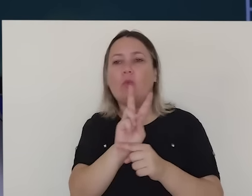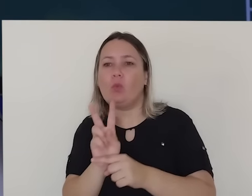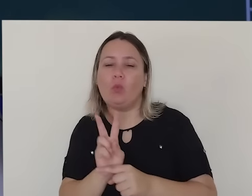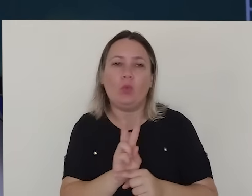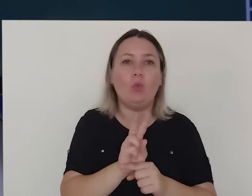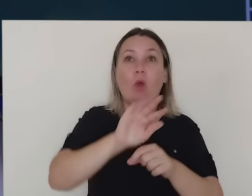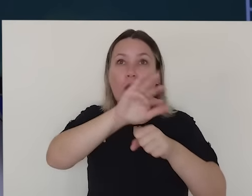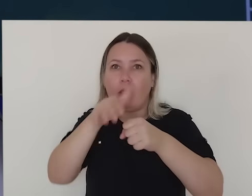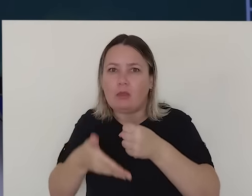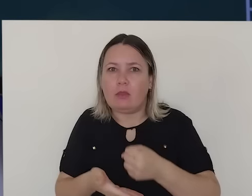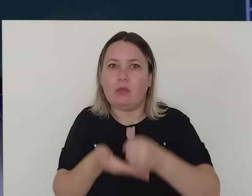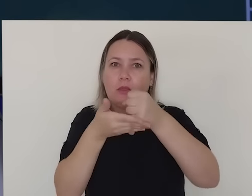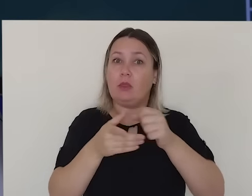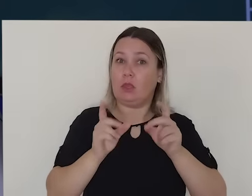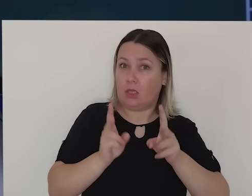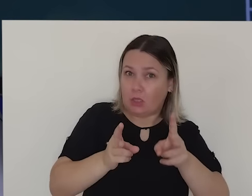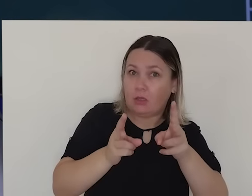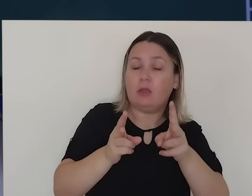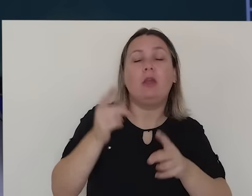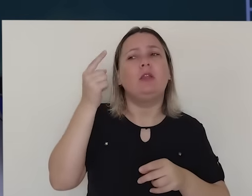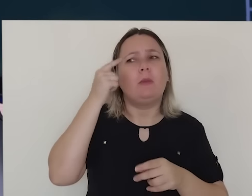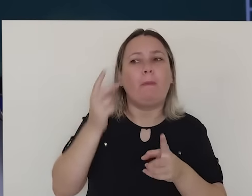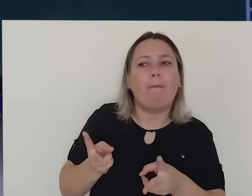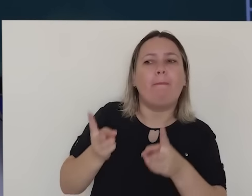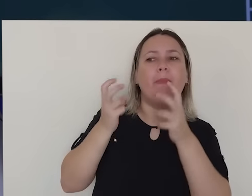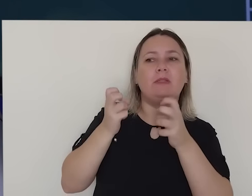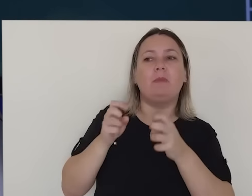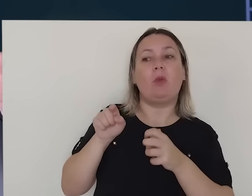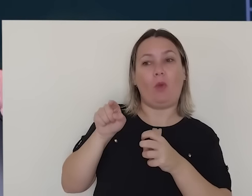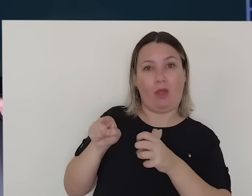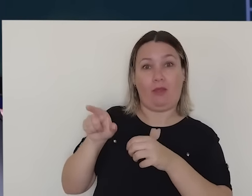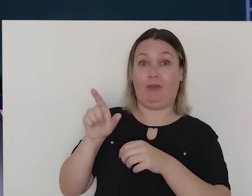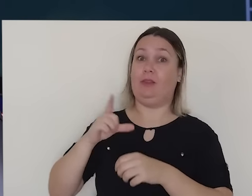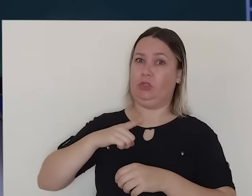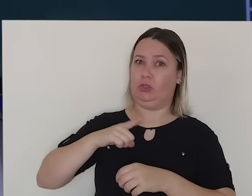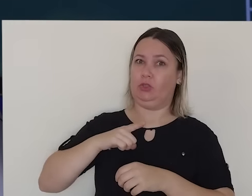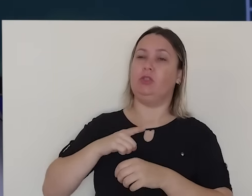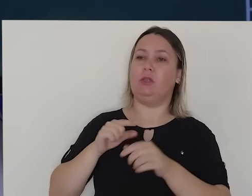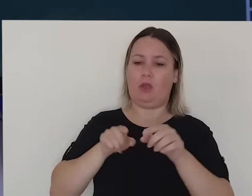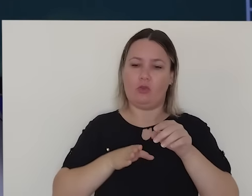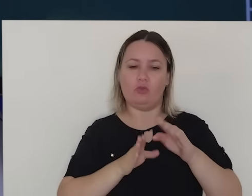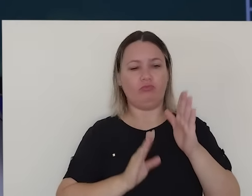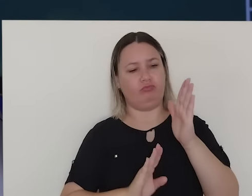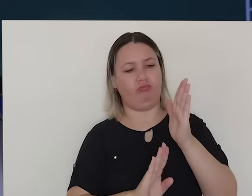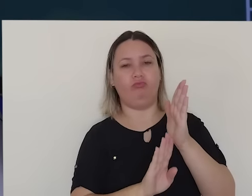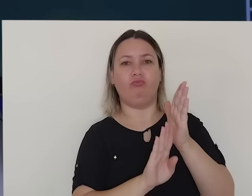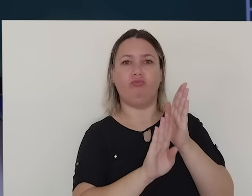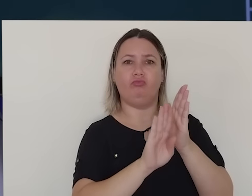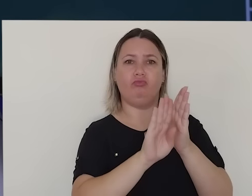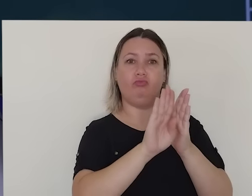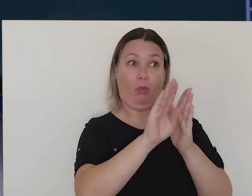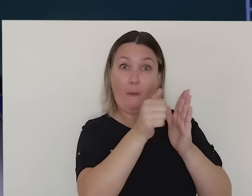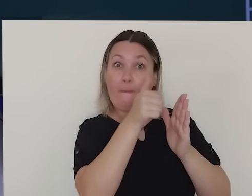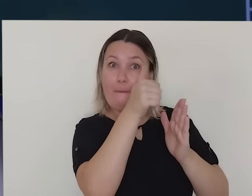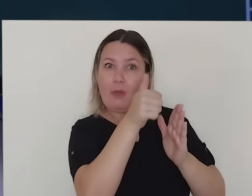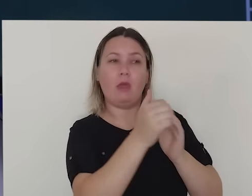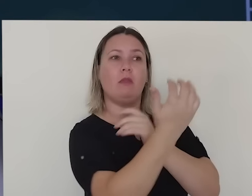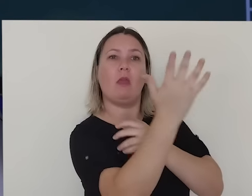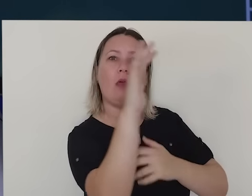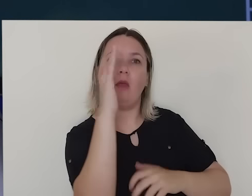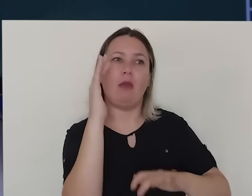sustentabilidade a gente percebeu que os os indicadores tanto ambientais sociais e